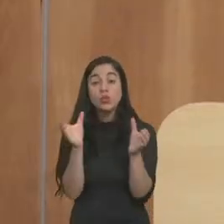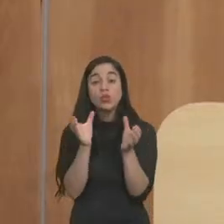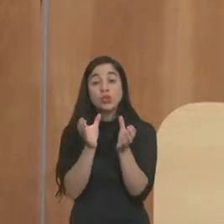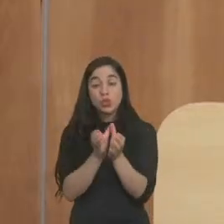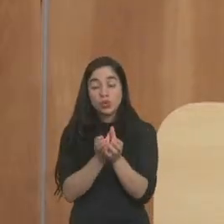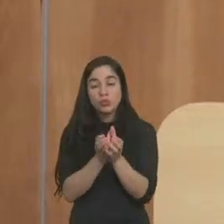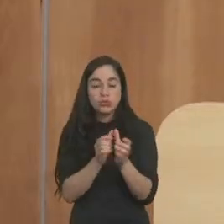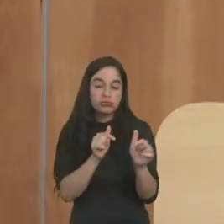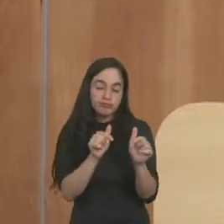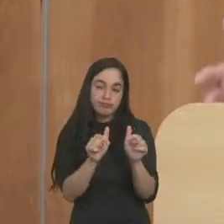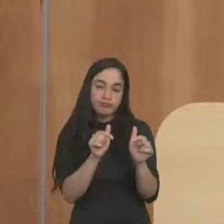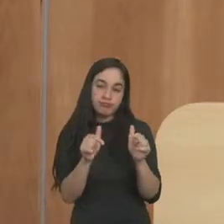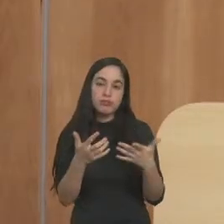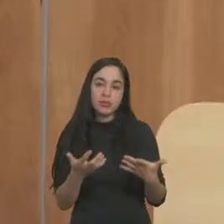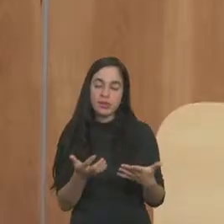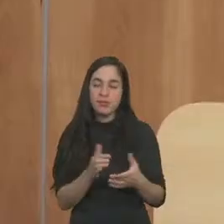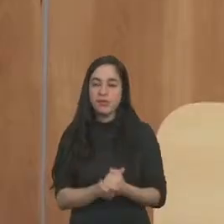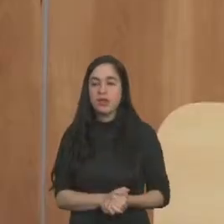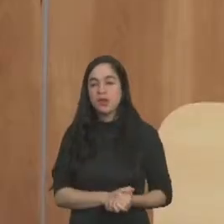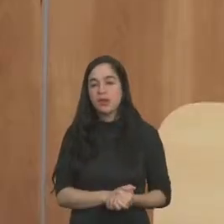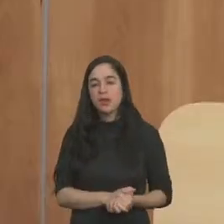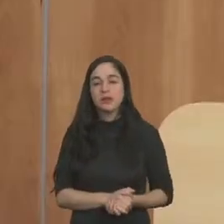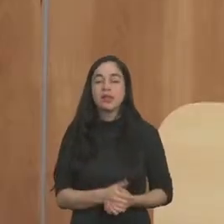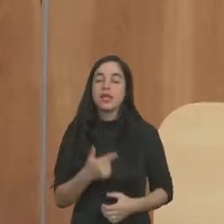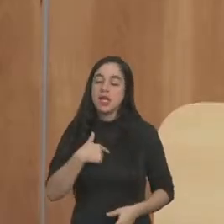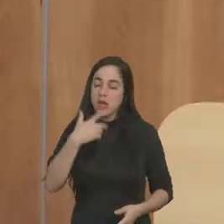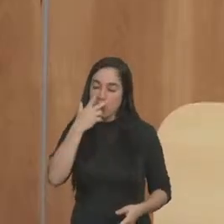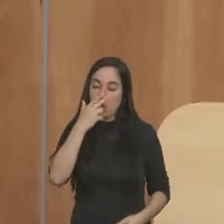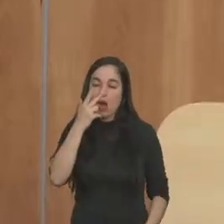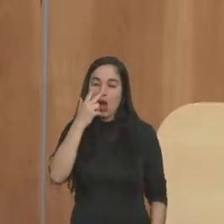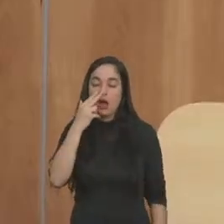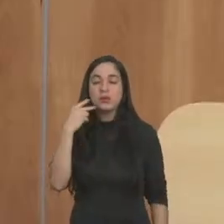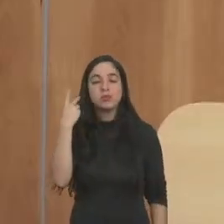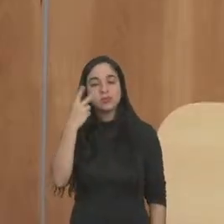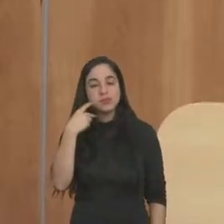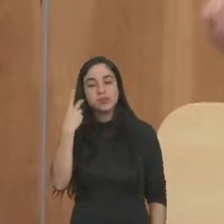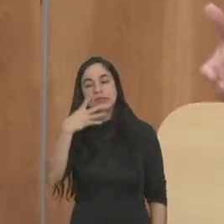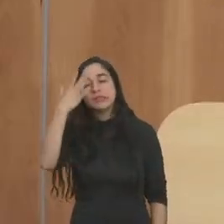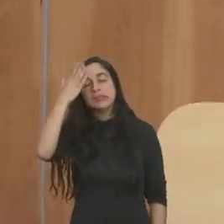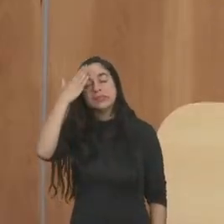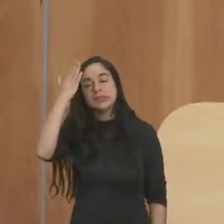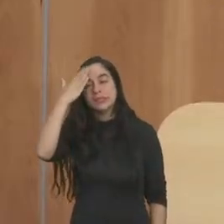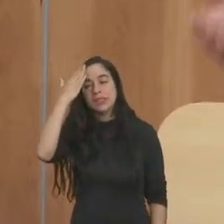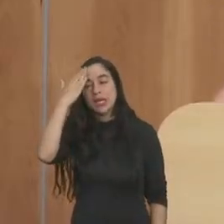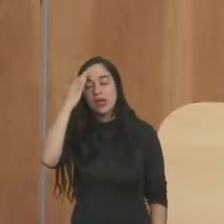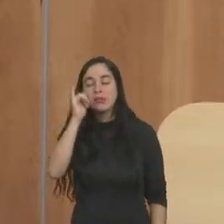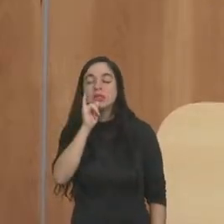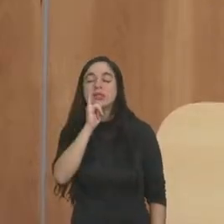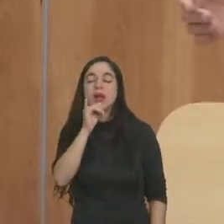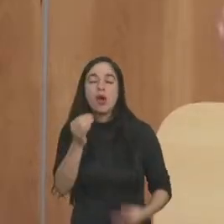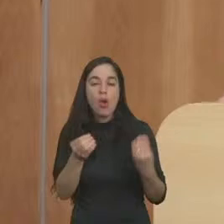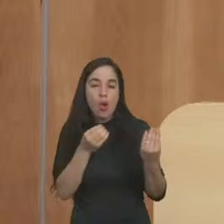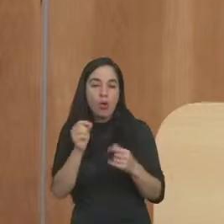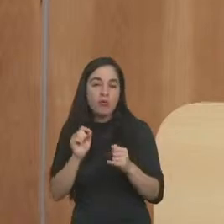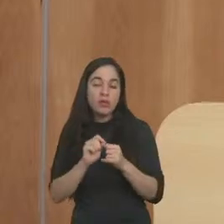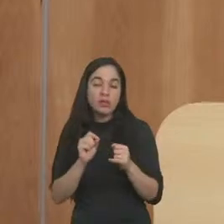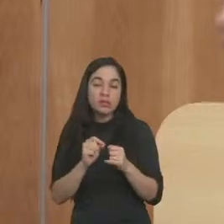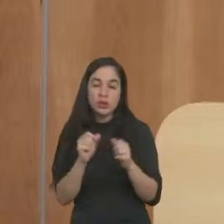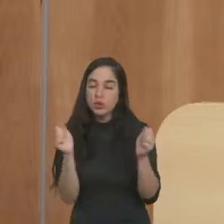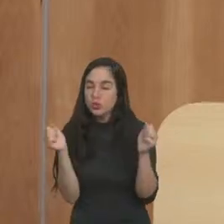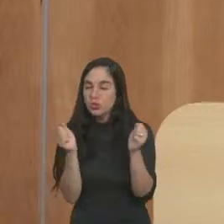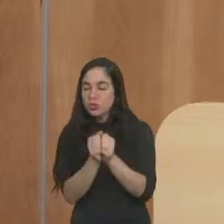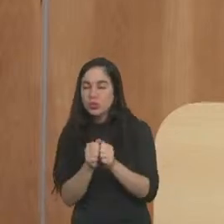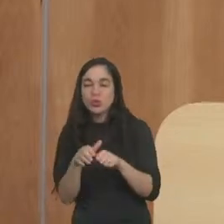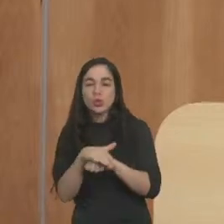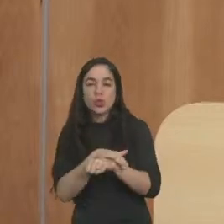acredito que os vereadores sabem muito bem como fazer a coletividade, né? Como juntar as pessoas para discutir assunto, para